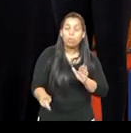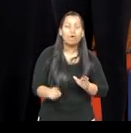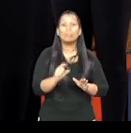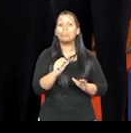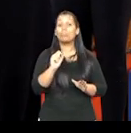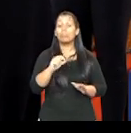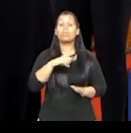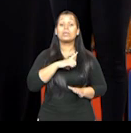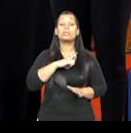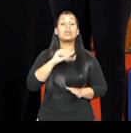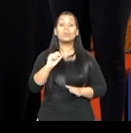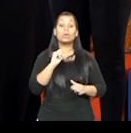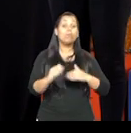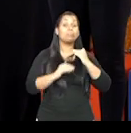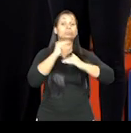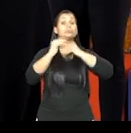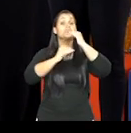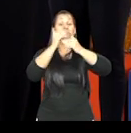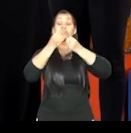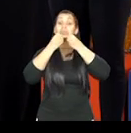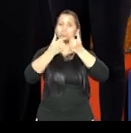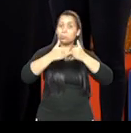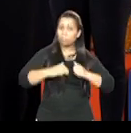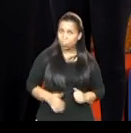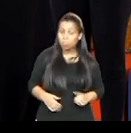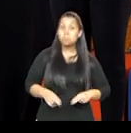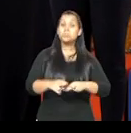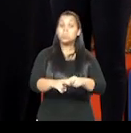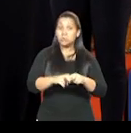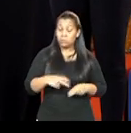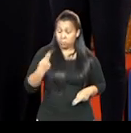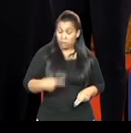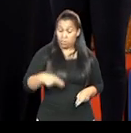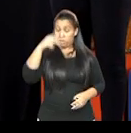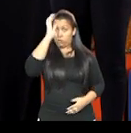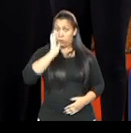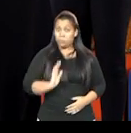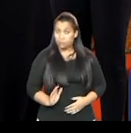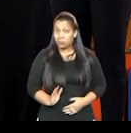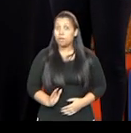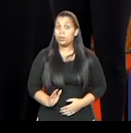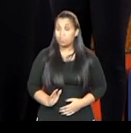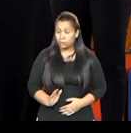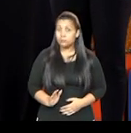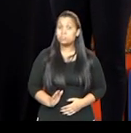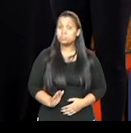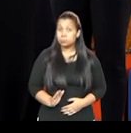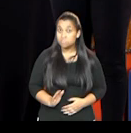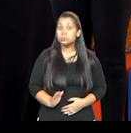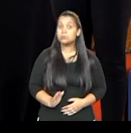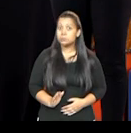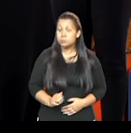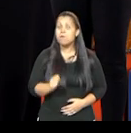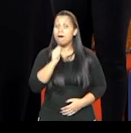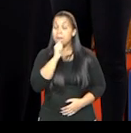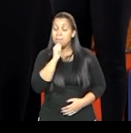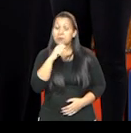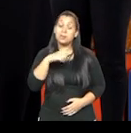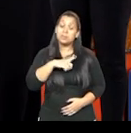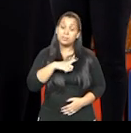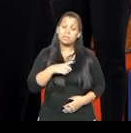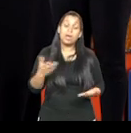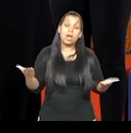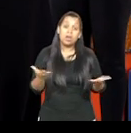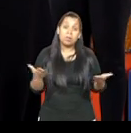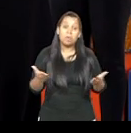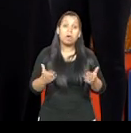que haja um desenvolvimento adequado. É por isso que o nosso país, um dos motivos para que o nosso país ainda se encontre nesse